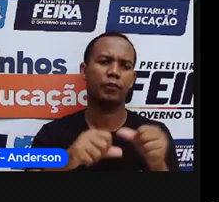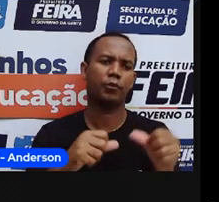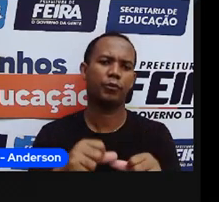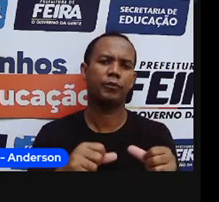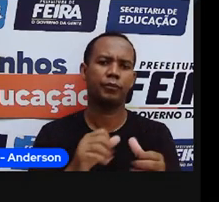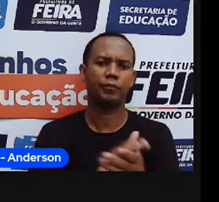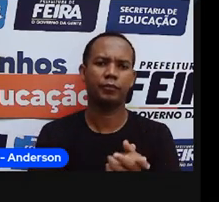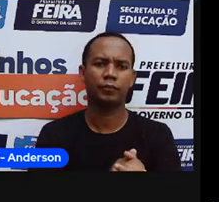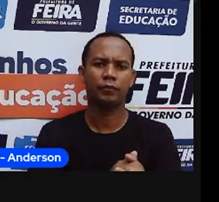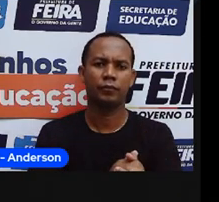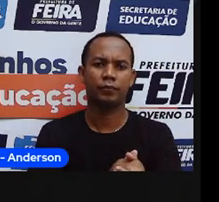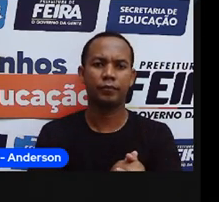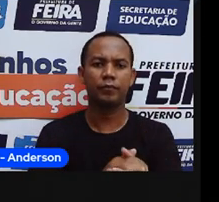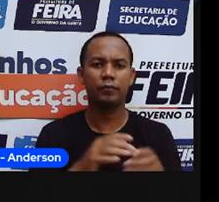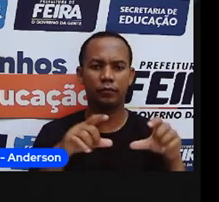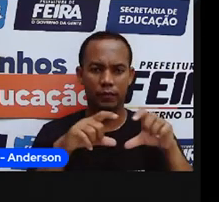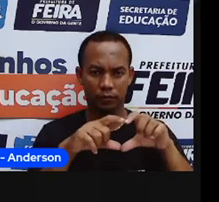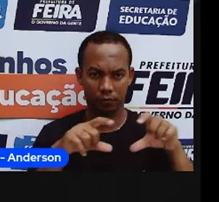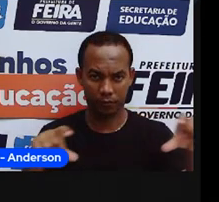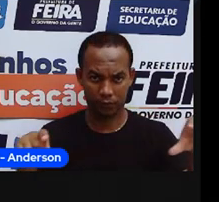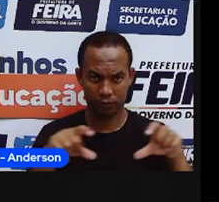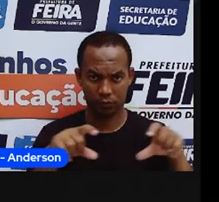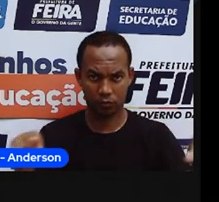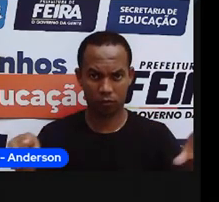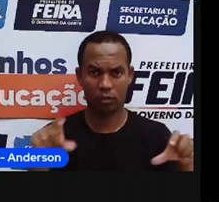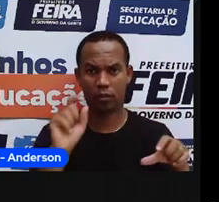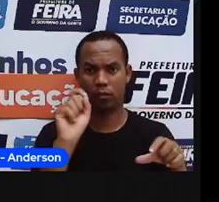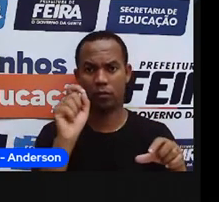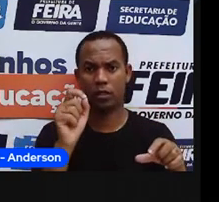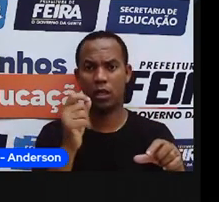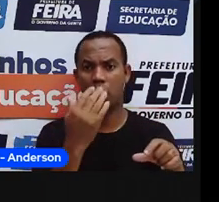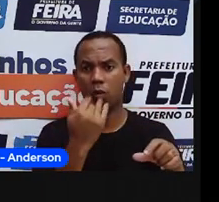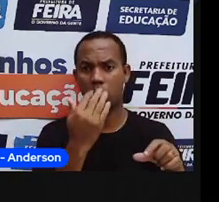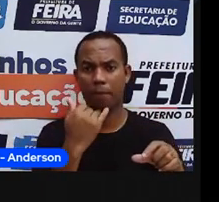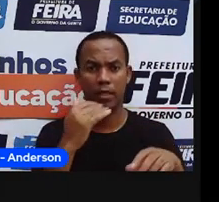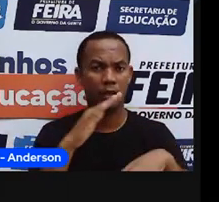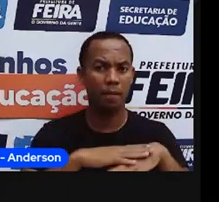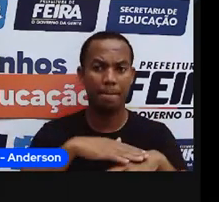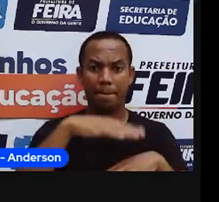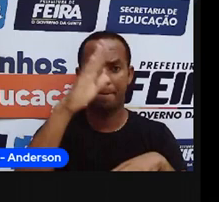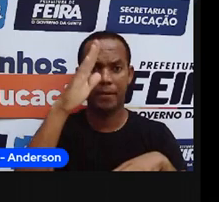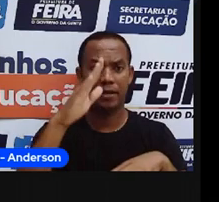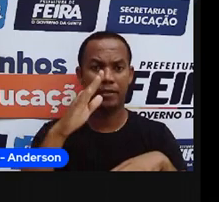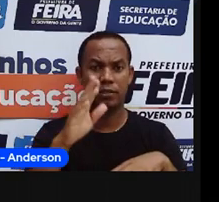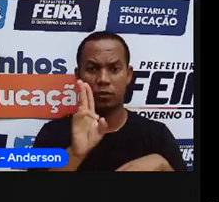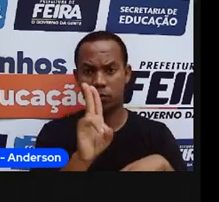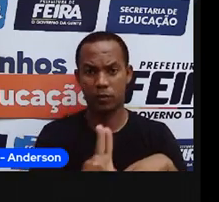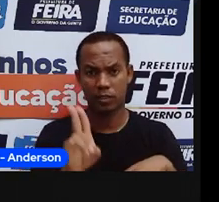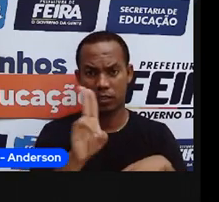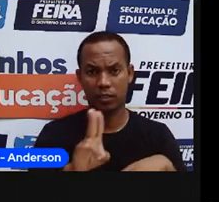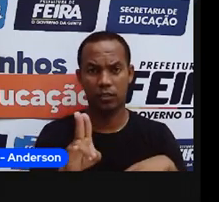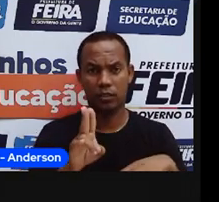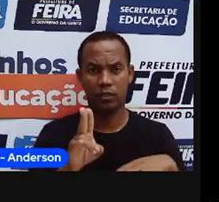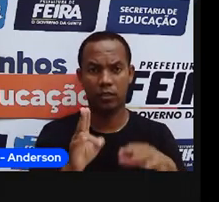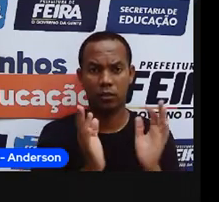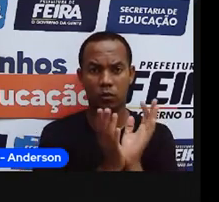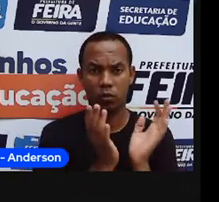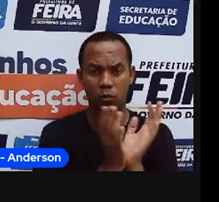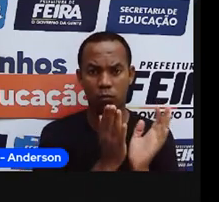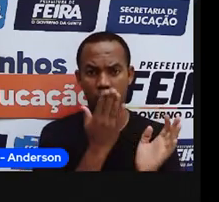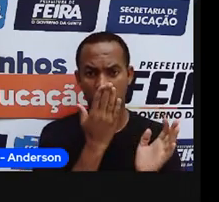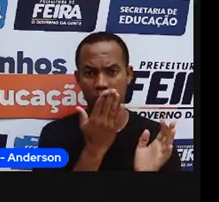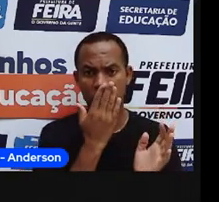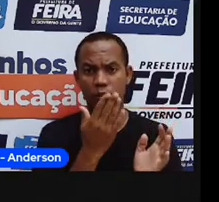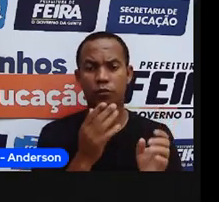Substituir, né? A mandioca era o alimento mais usado pelos indígenas, pelos índios. Dela,